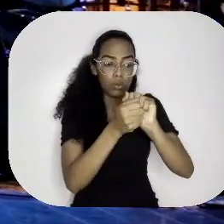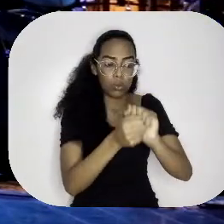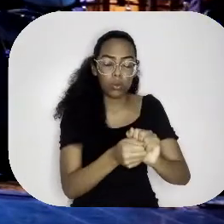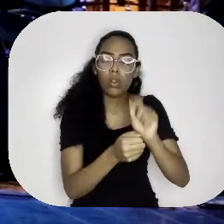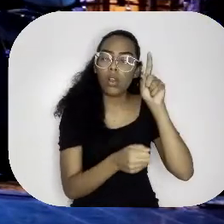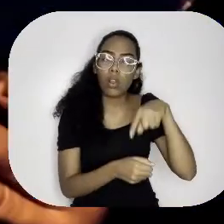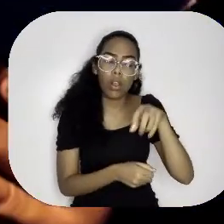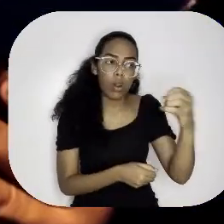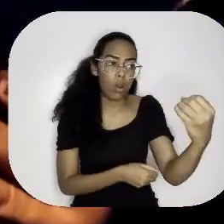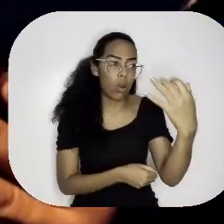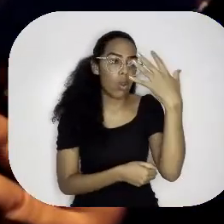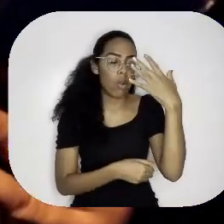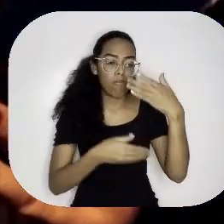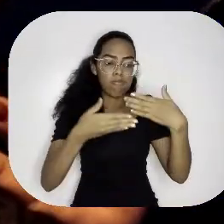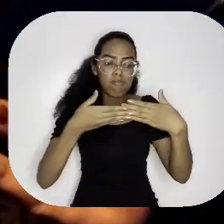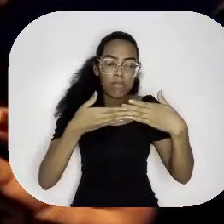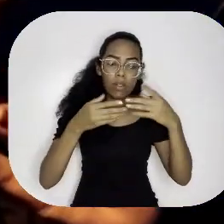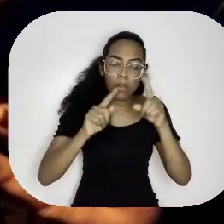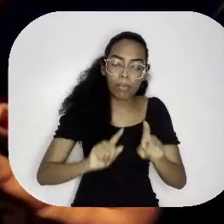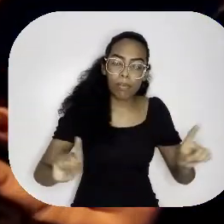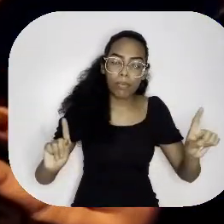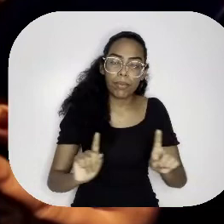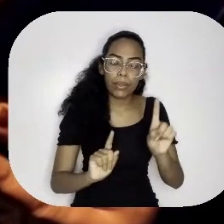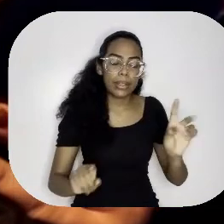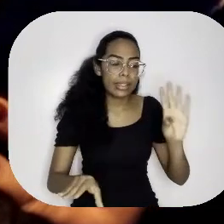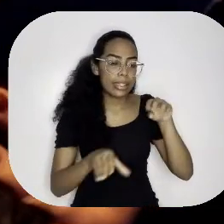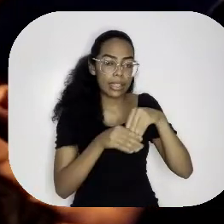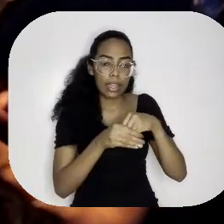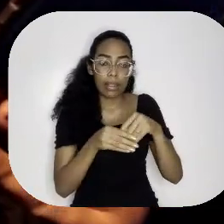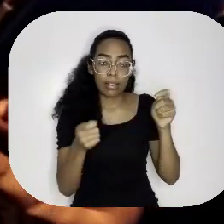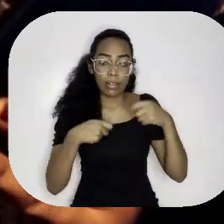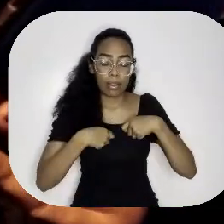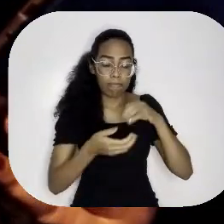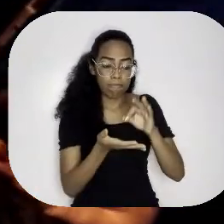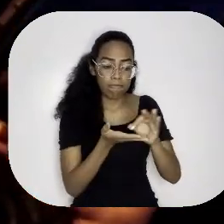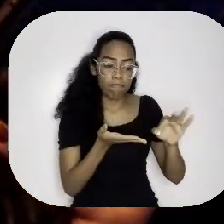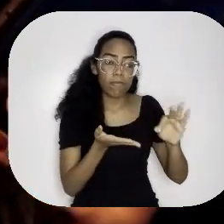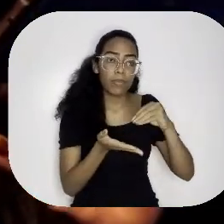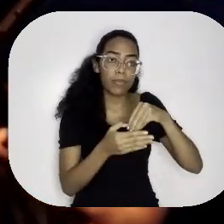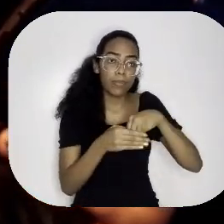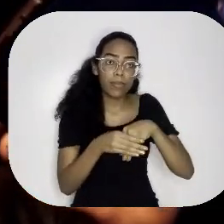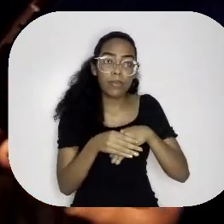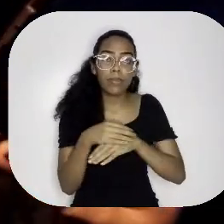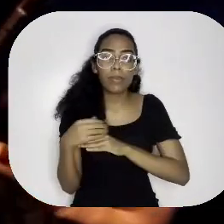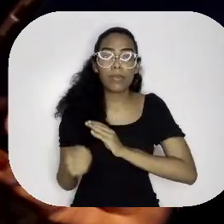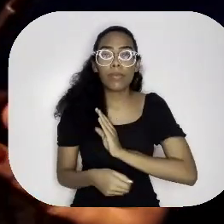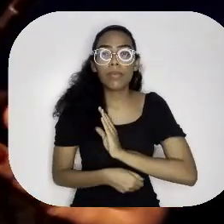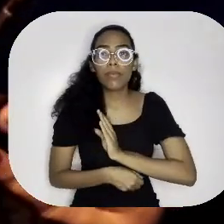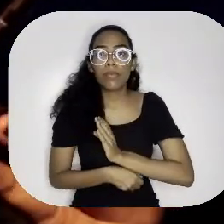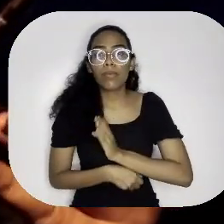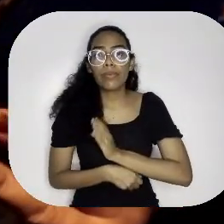Deus. És luz, melodia na sinfonia divina. És semente plantada